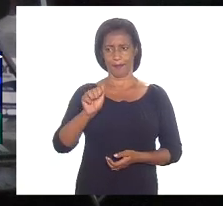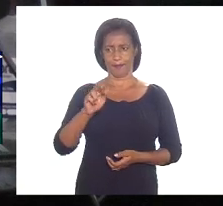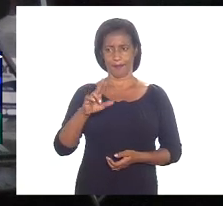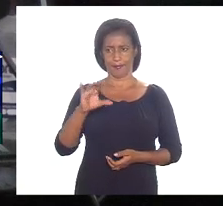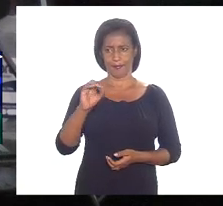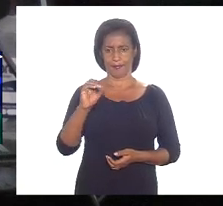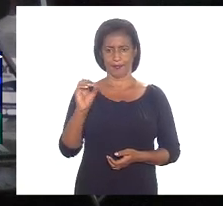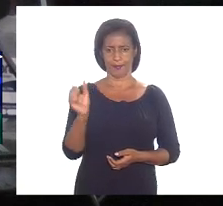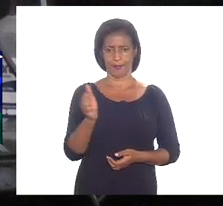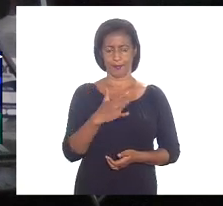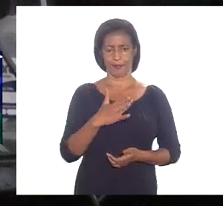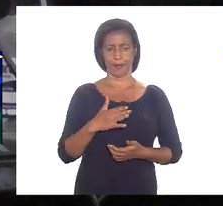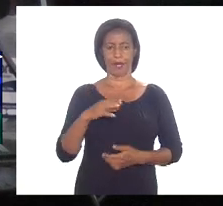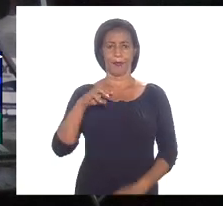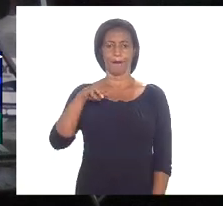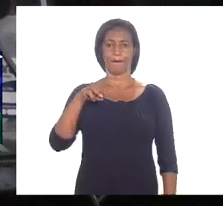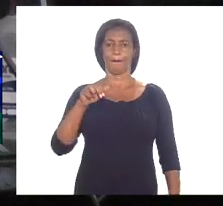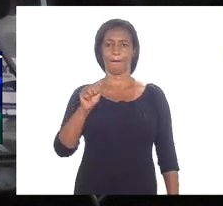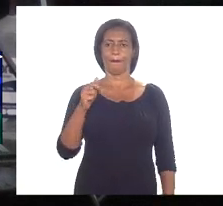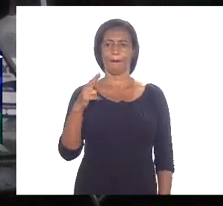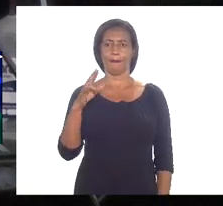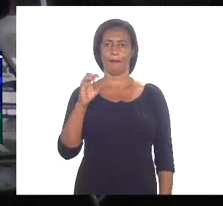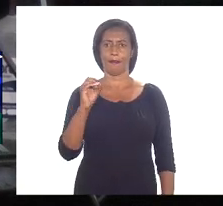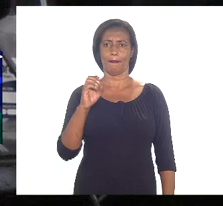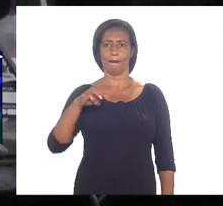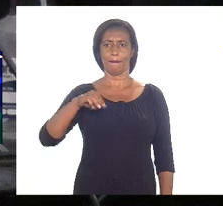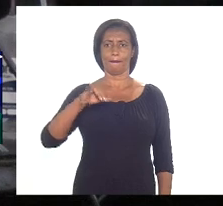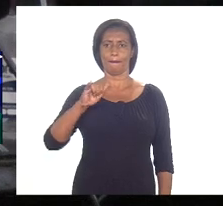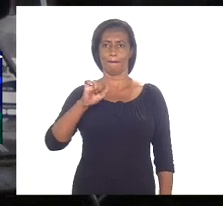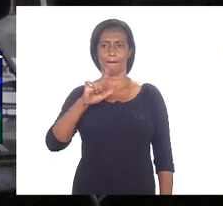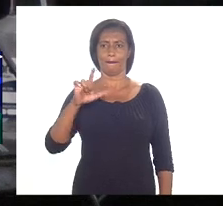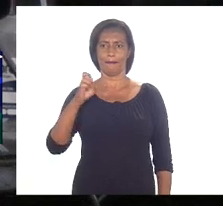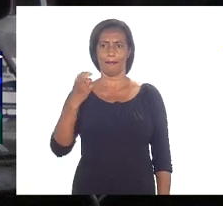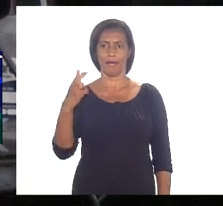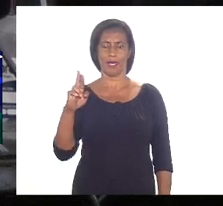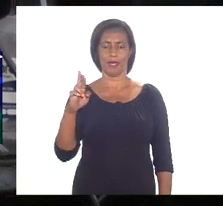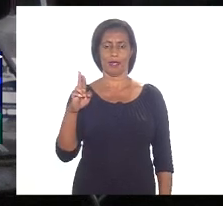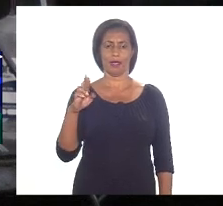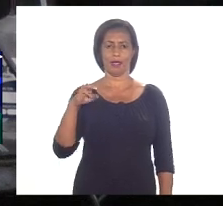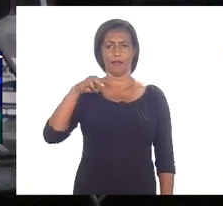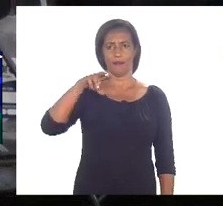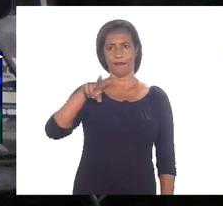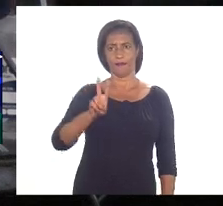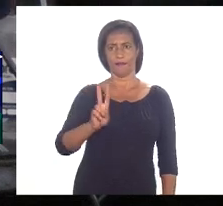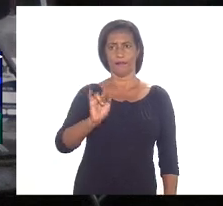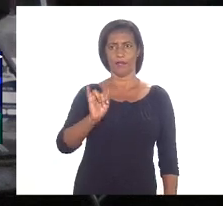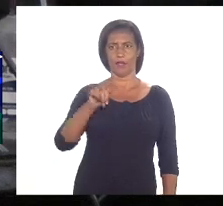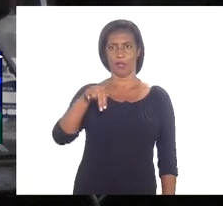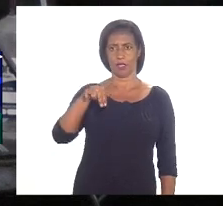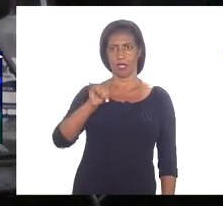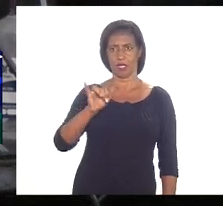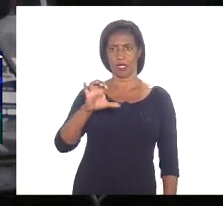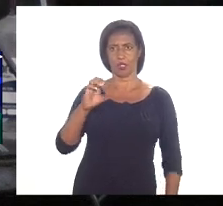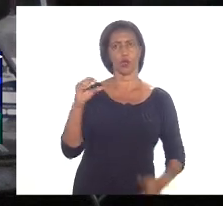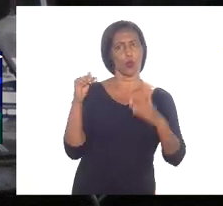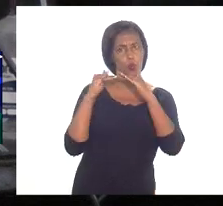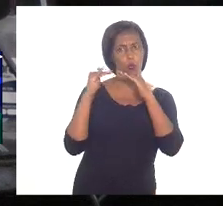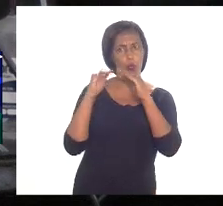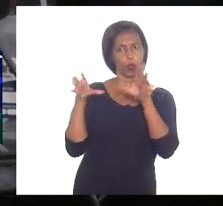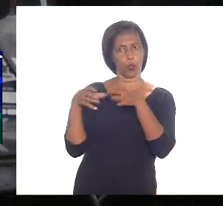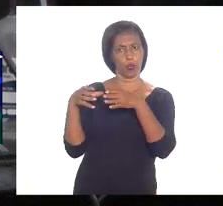resultado Marcus Miller o Deputado Marcus Vinicius favorável no grupo